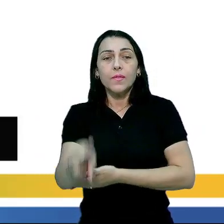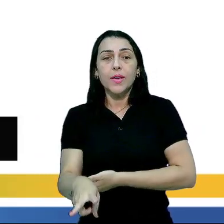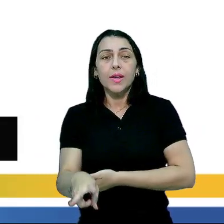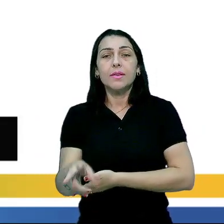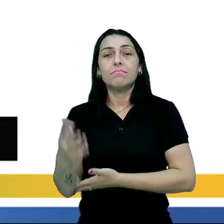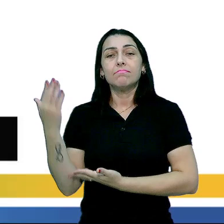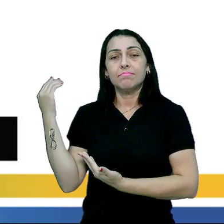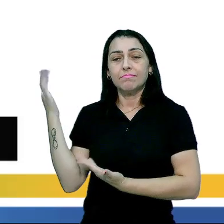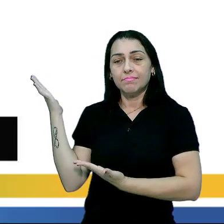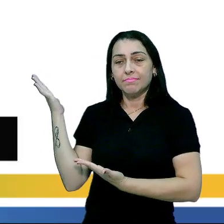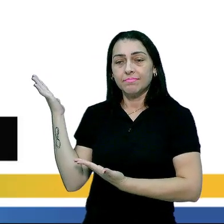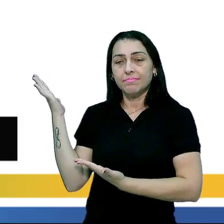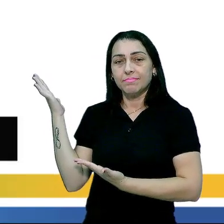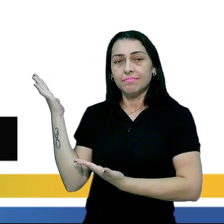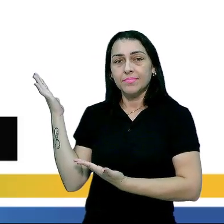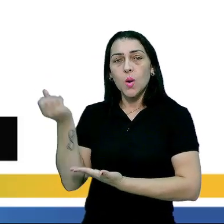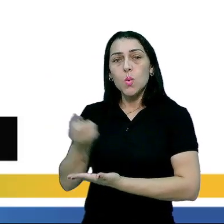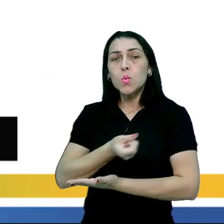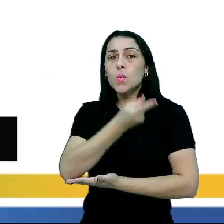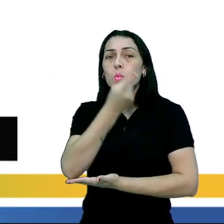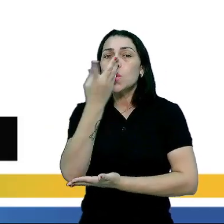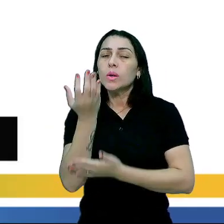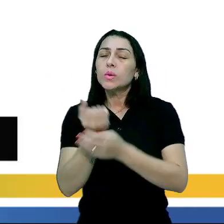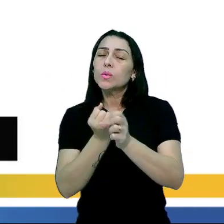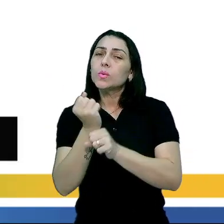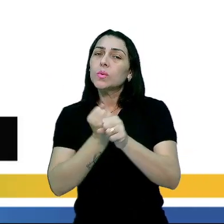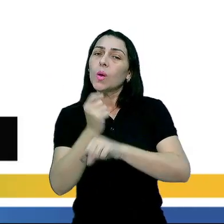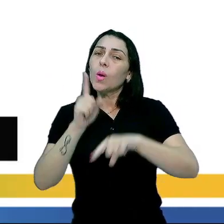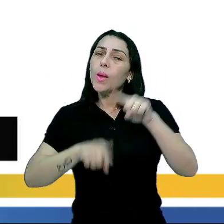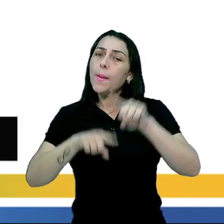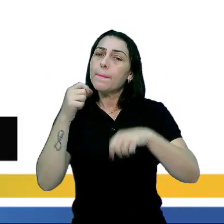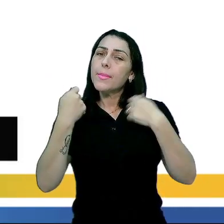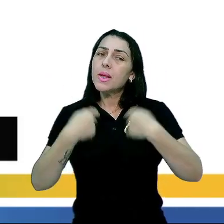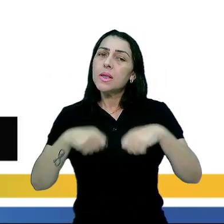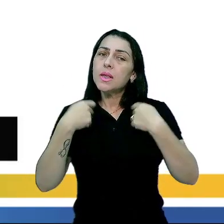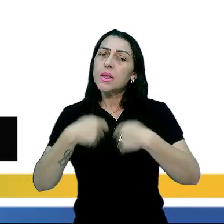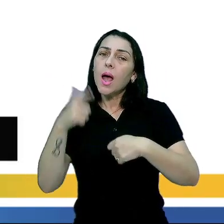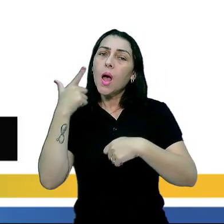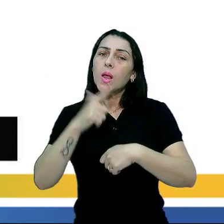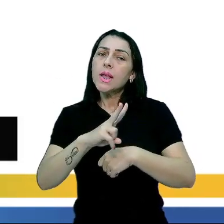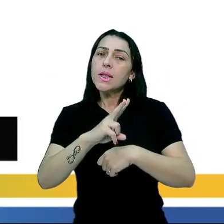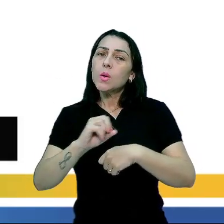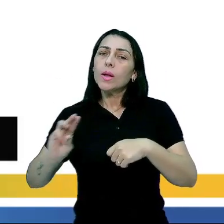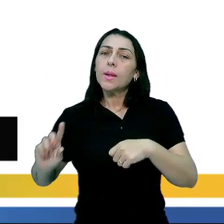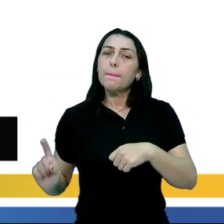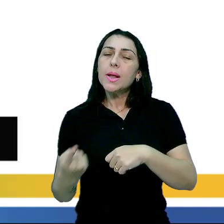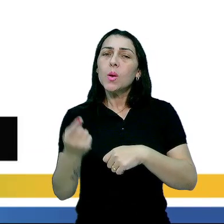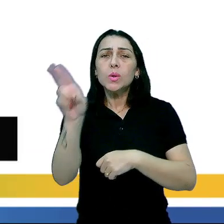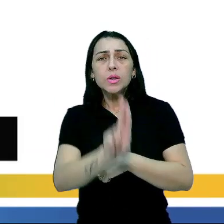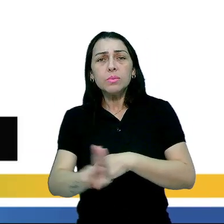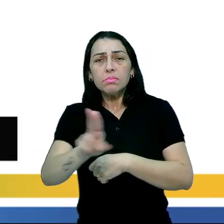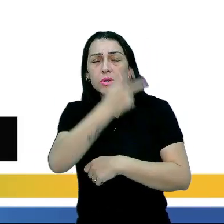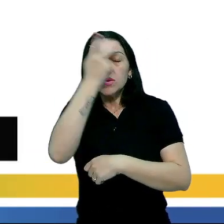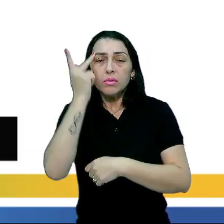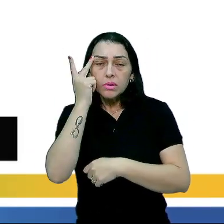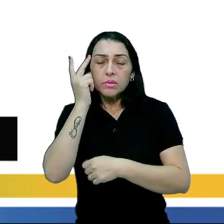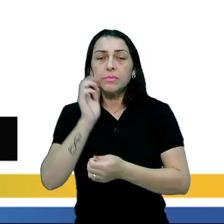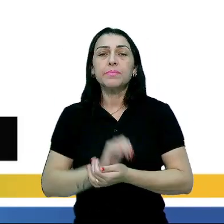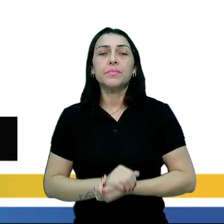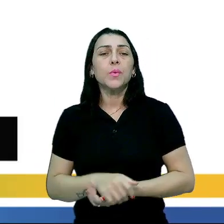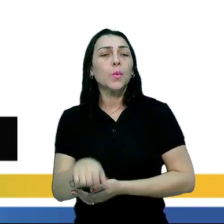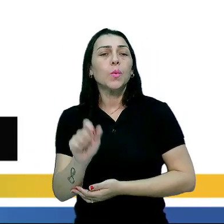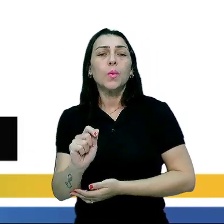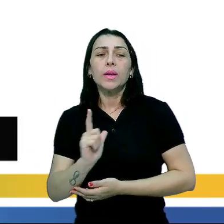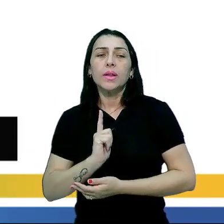coisa interessante. De quantos anos um objeto precisa para atingir 50 milhões de usuários? Então, o que